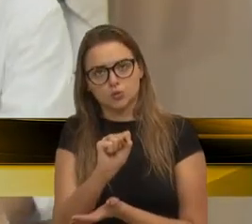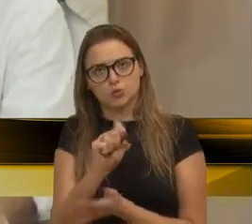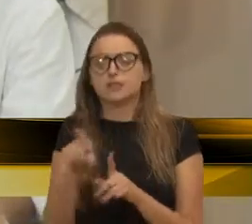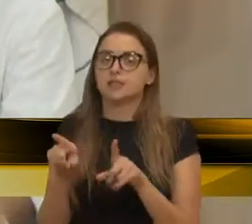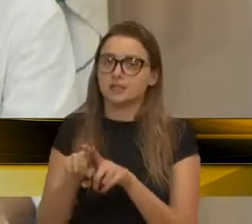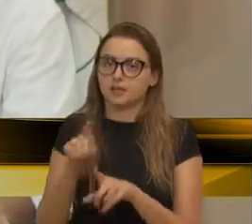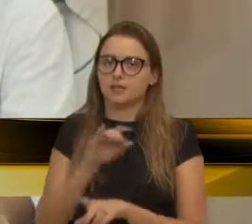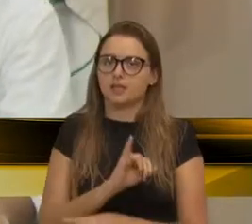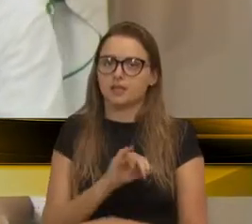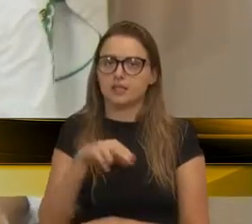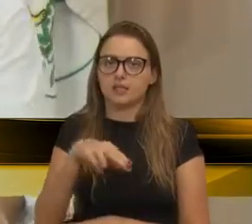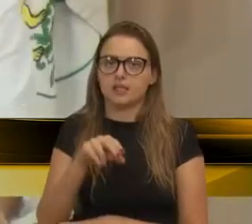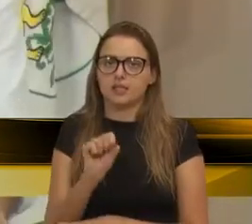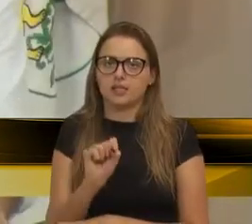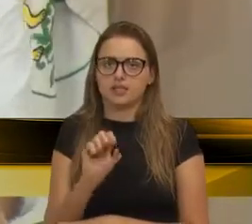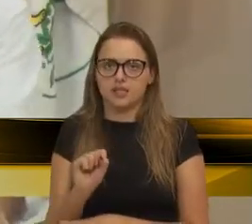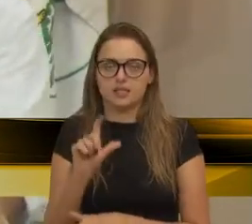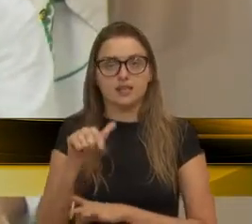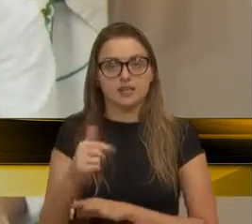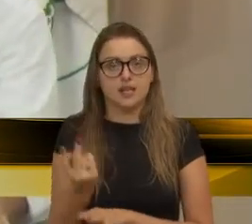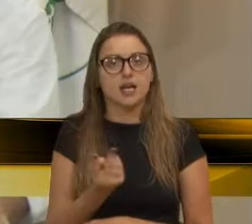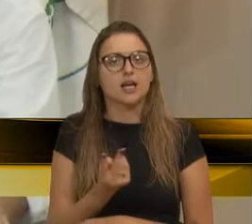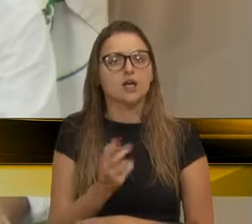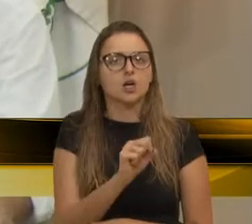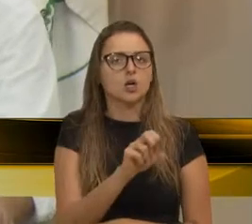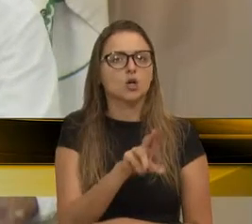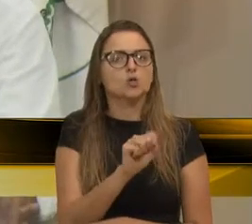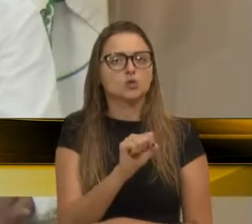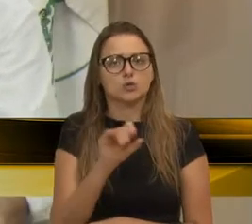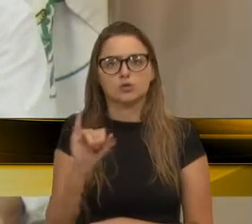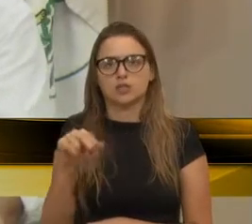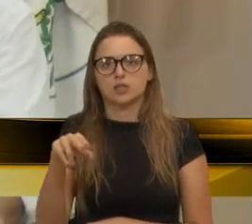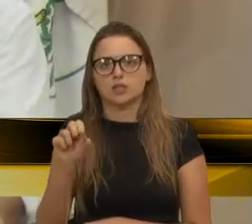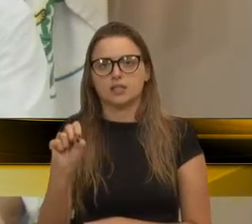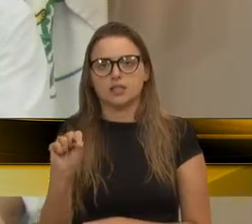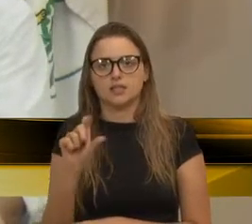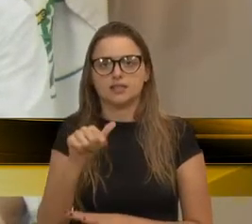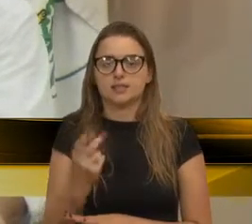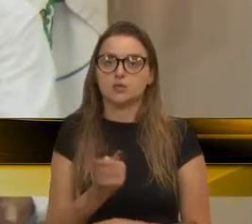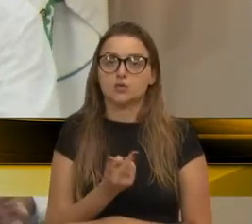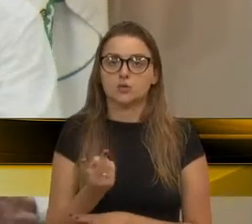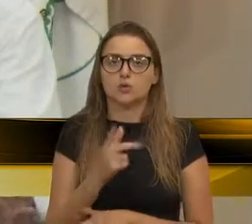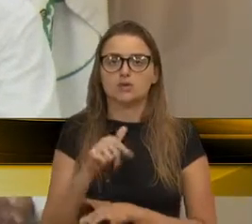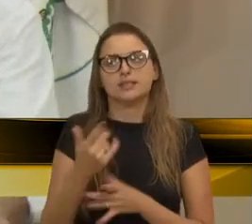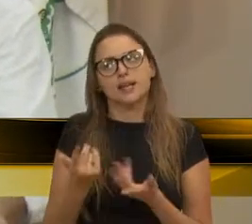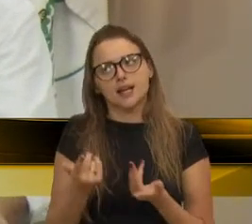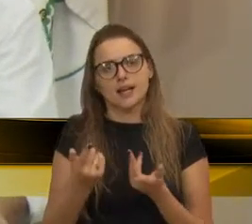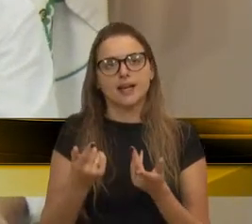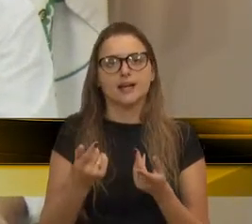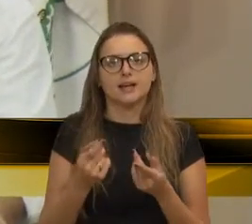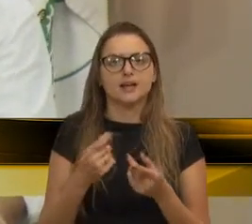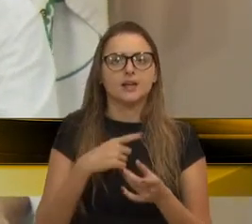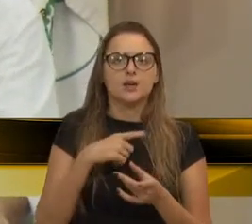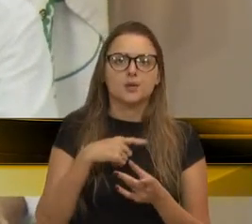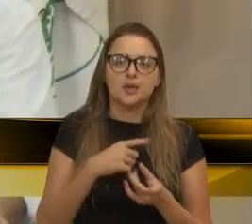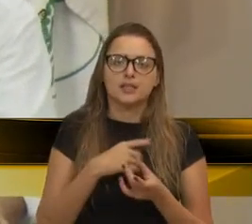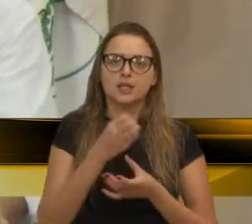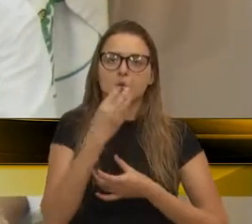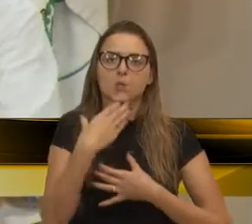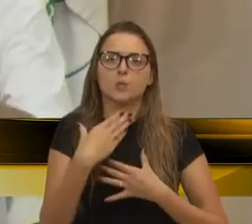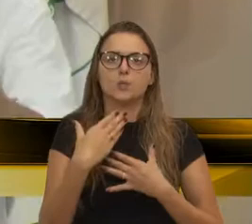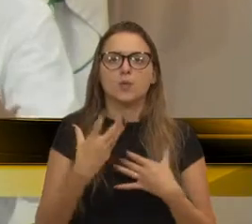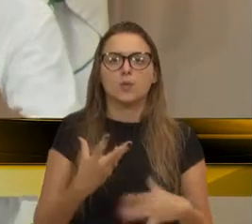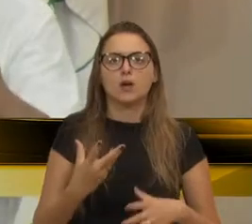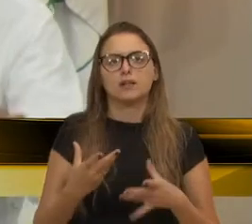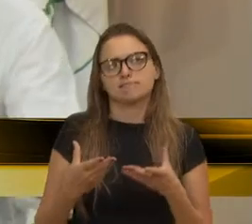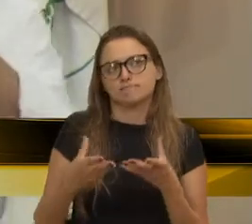que são dois sistemas que garantem essa premissa de um estado de bem-estar social.